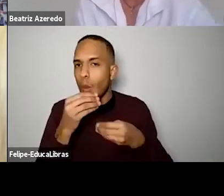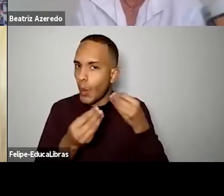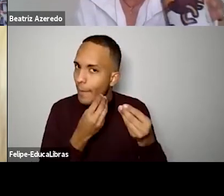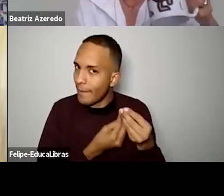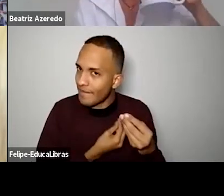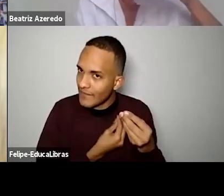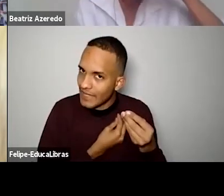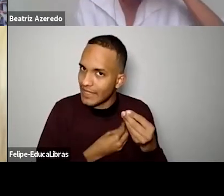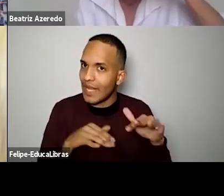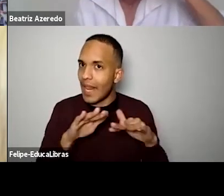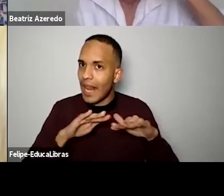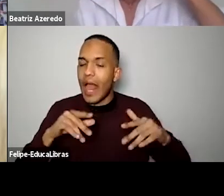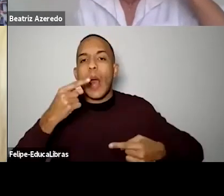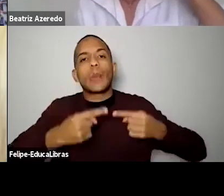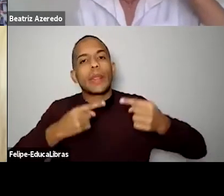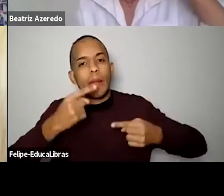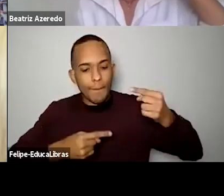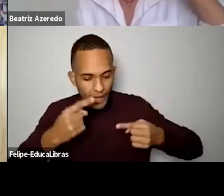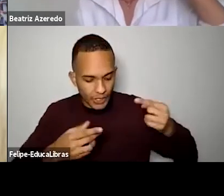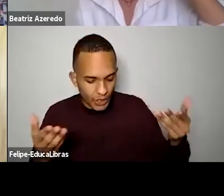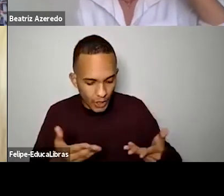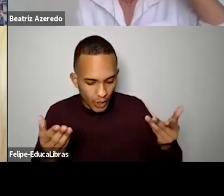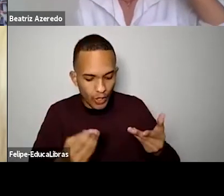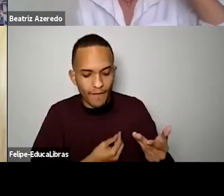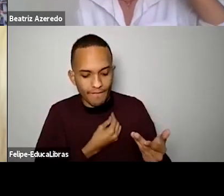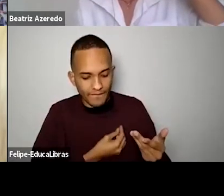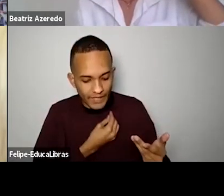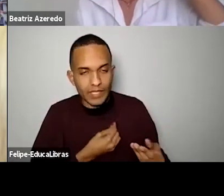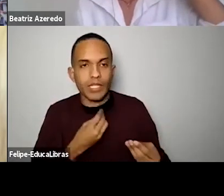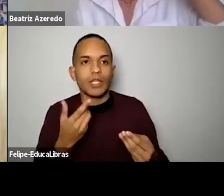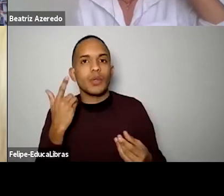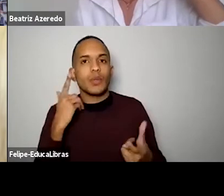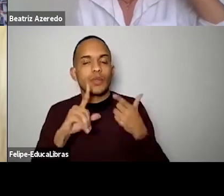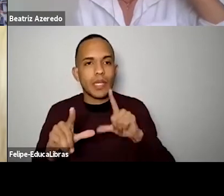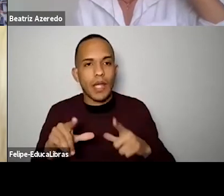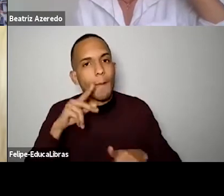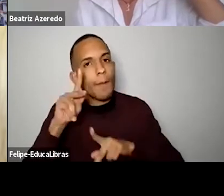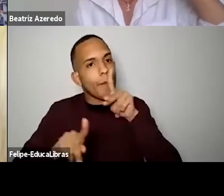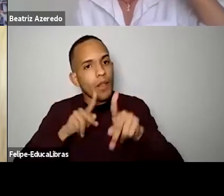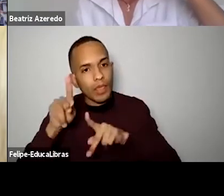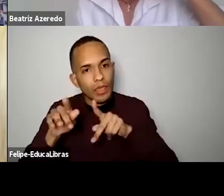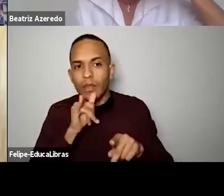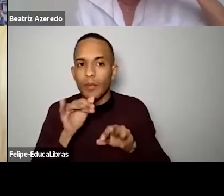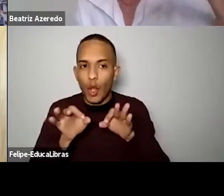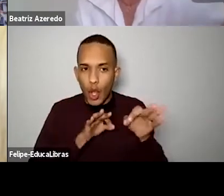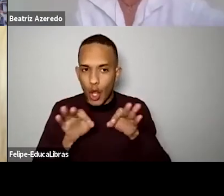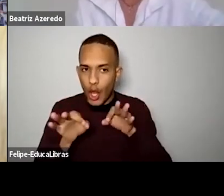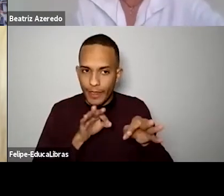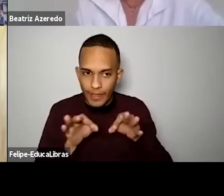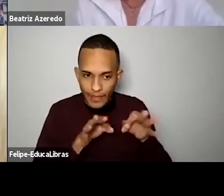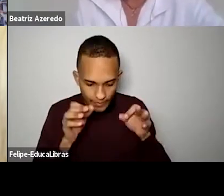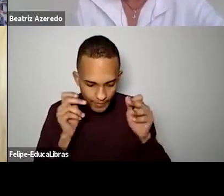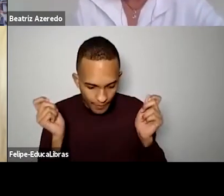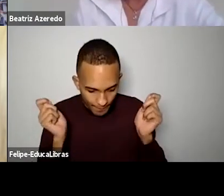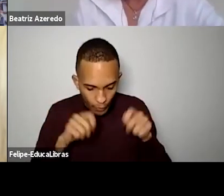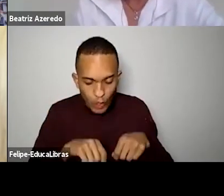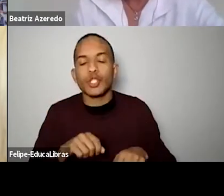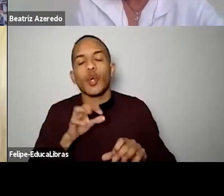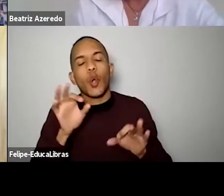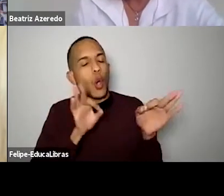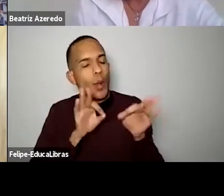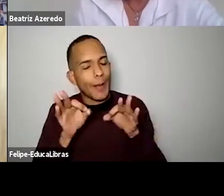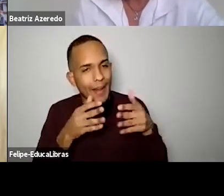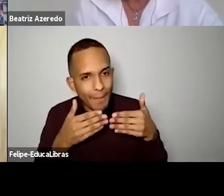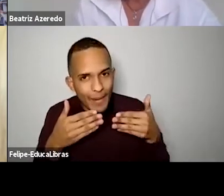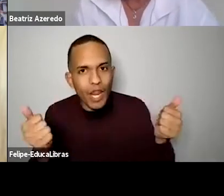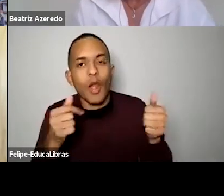trazer um debate como esse neste momento, é dar condições para que a população, para que as organizações possam se organizar para que a